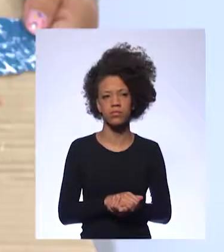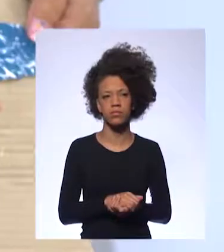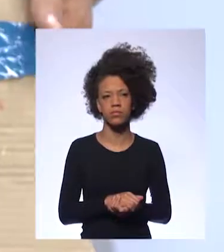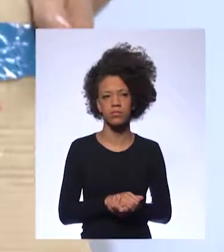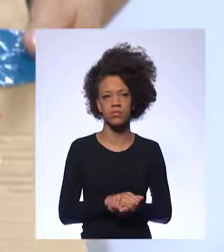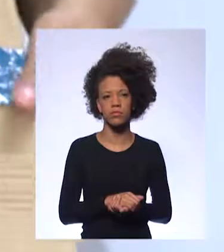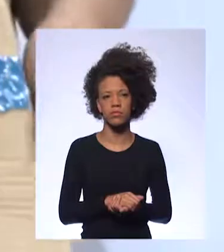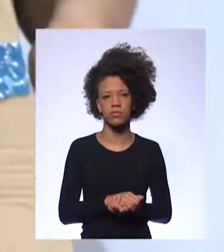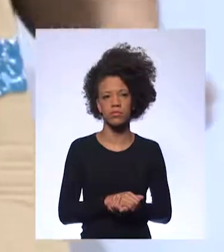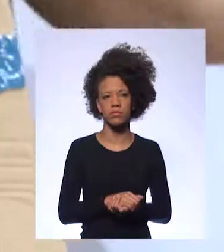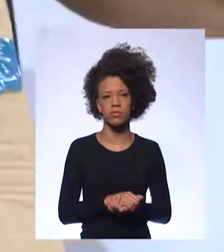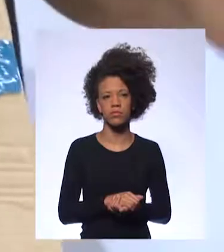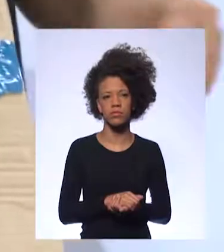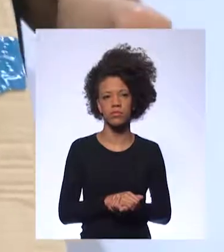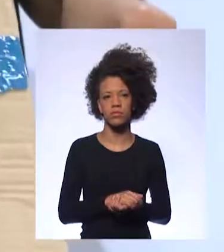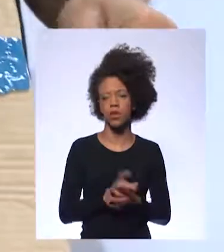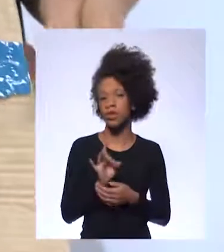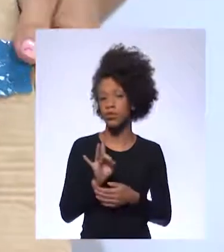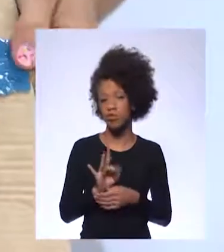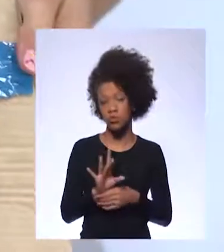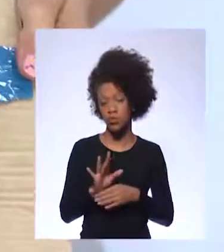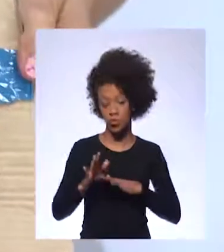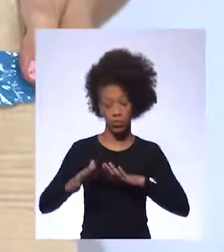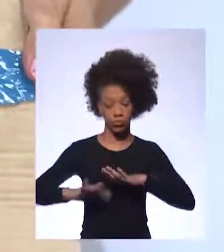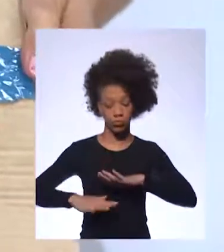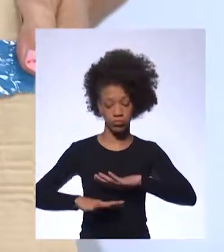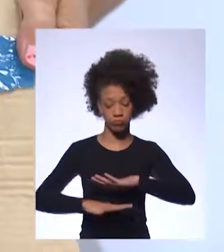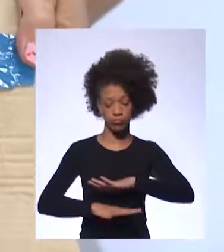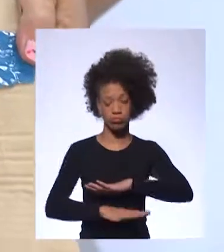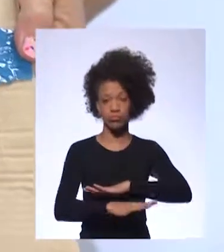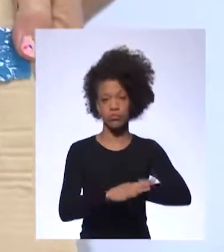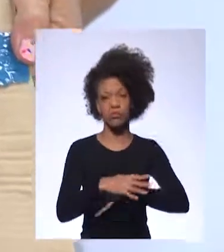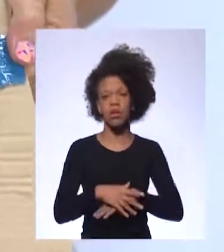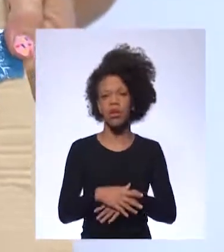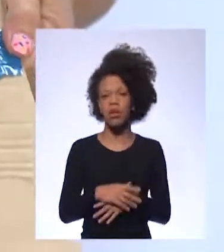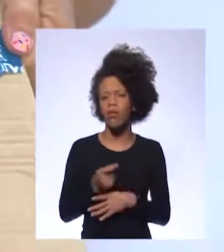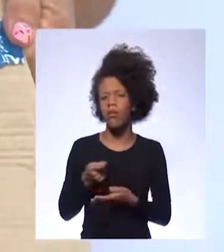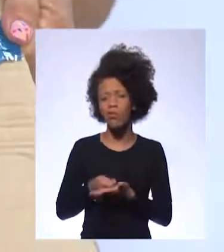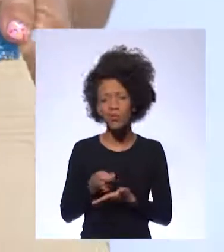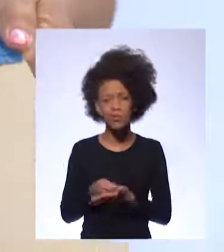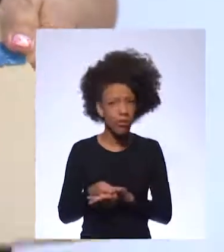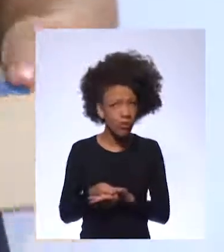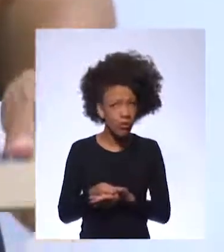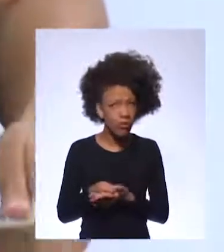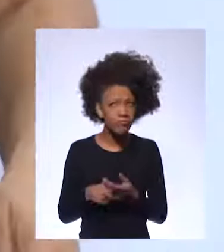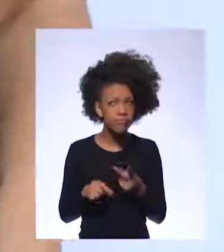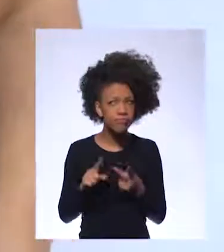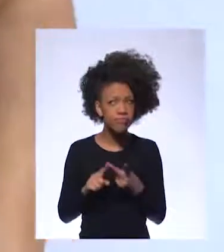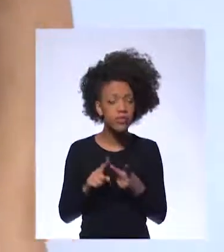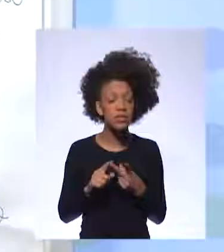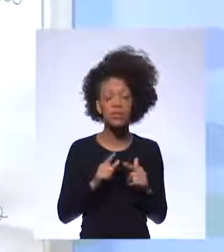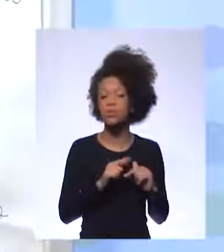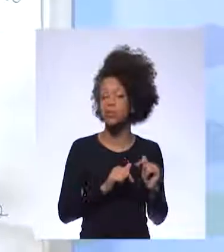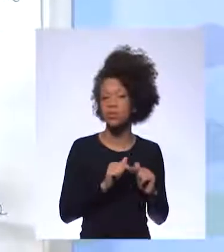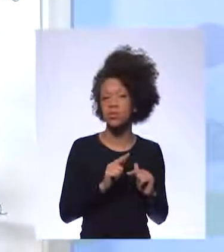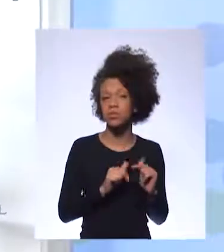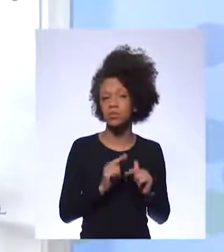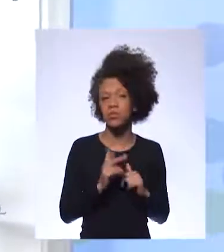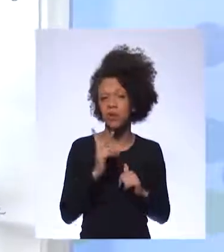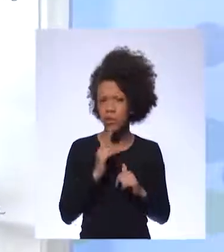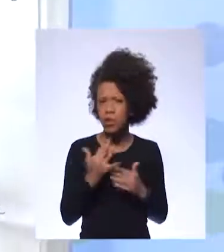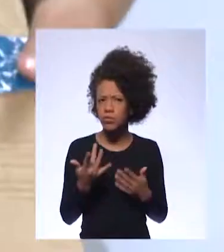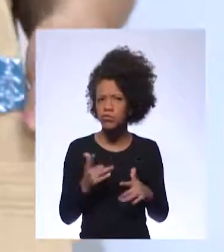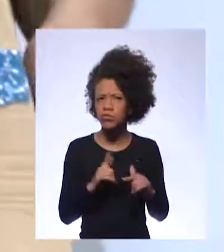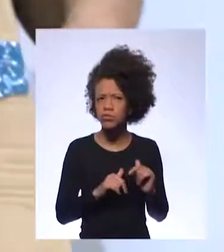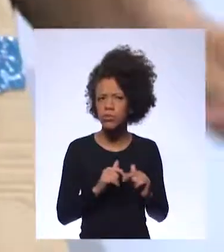ver aqui por enquanto só uma só um rio e um eles estão perguntando se é obrigatório e sobre os materiais eu